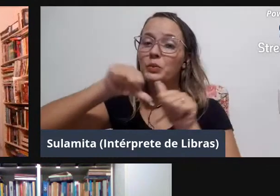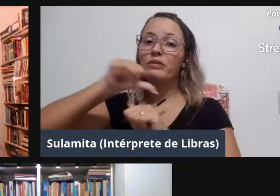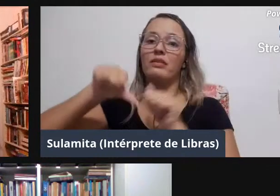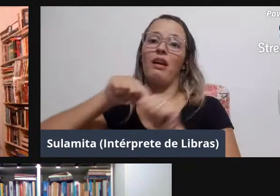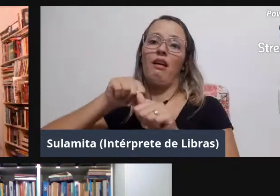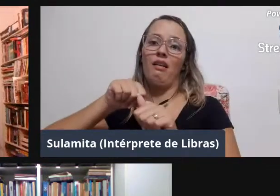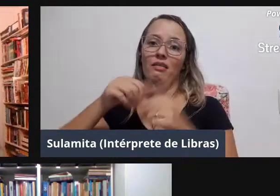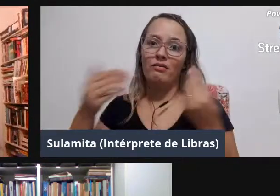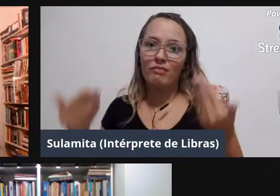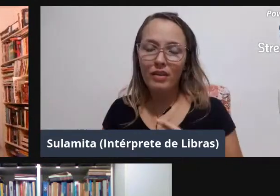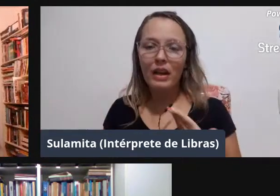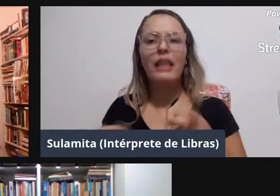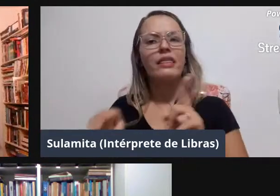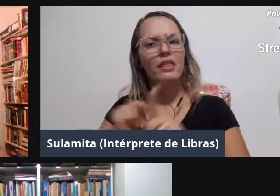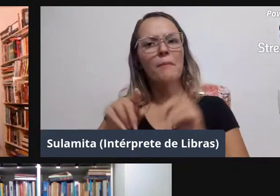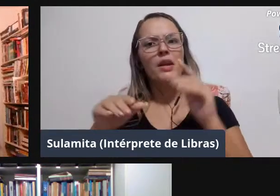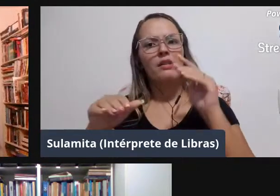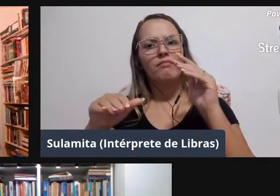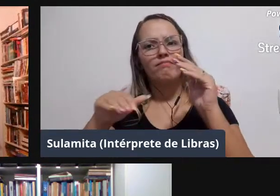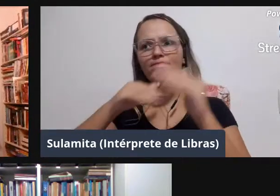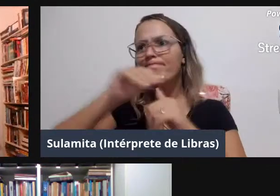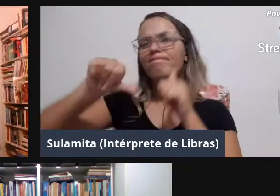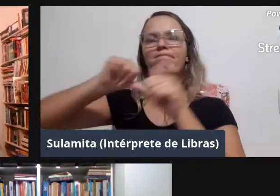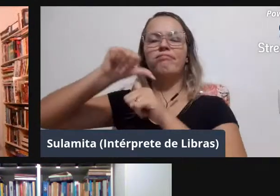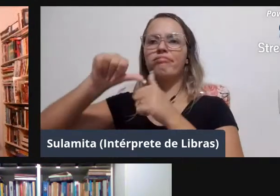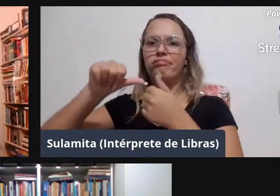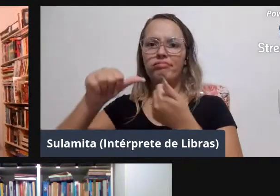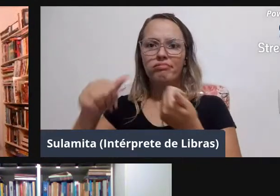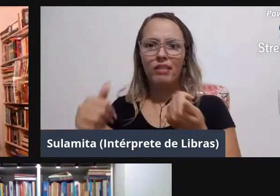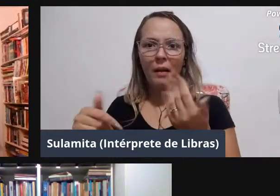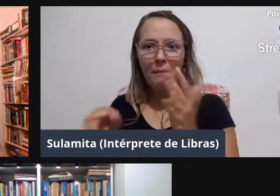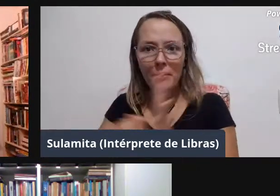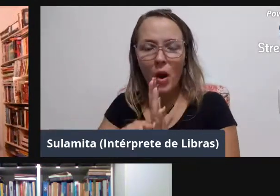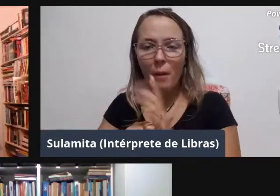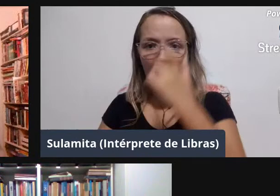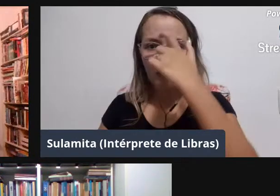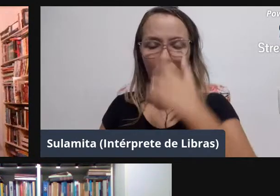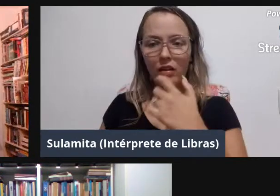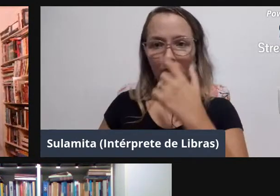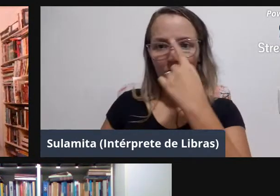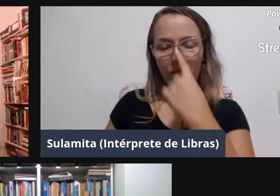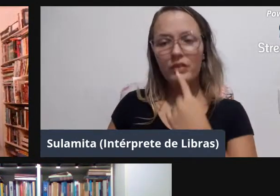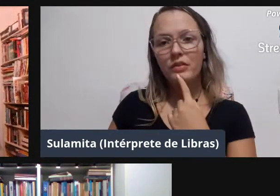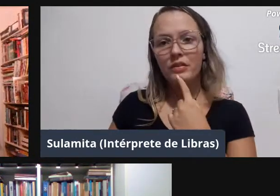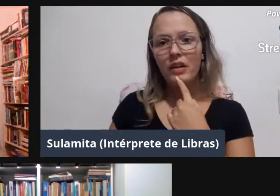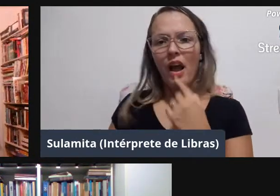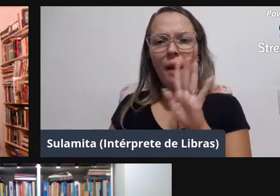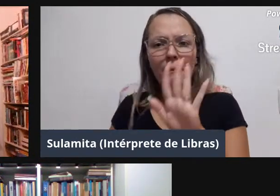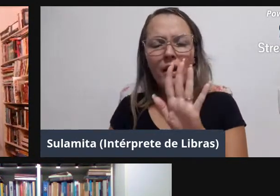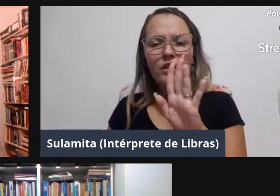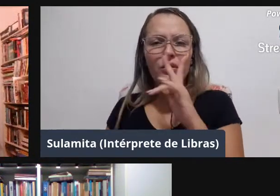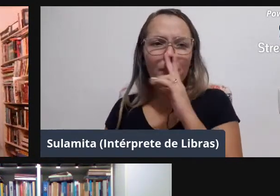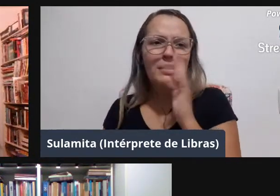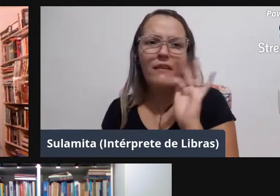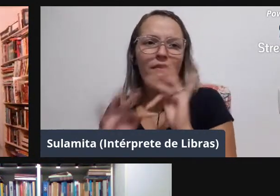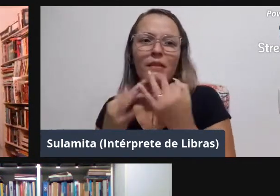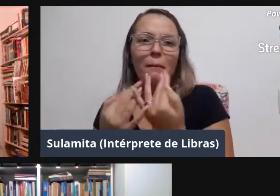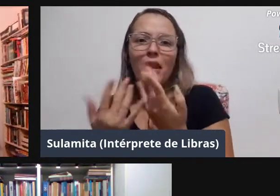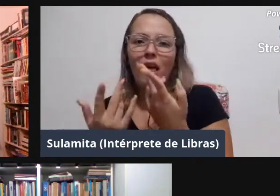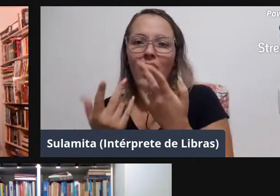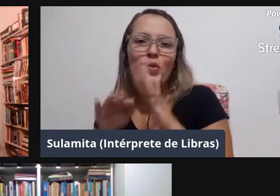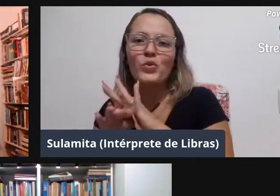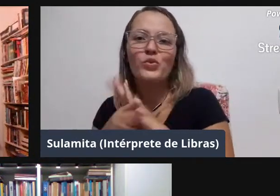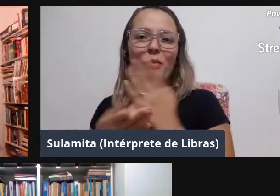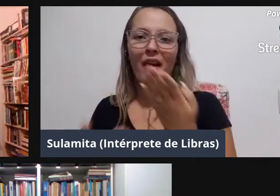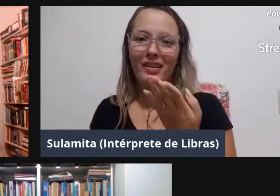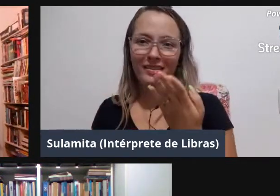pode desconstruir, desnaturalizar o que nos afigura como muito cotidiano, muito familiar, acho que não sei mais onde o mundo pode parar, né? Então, acho que esse